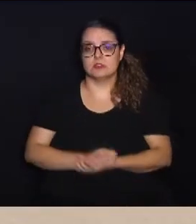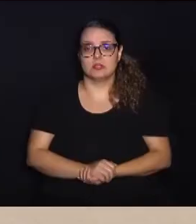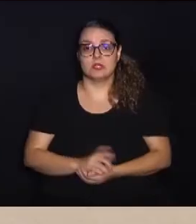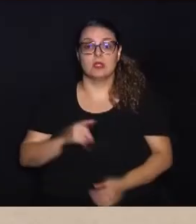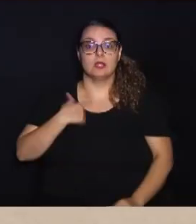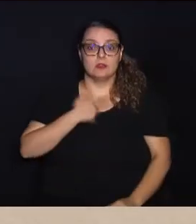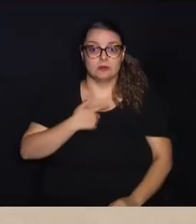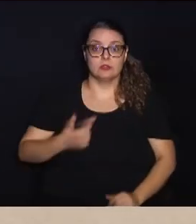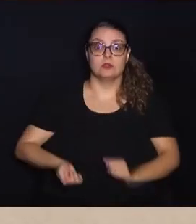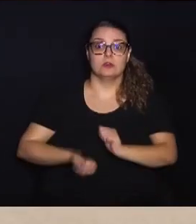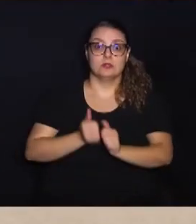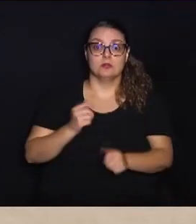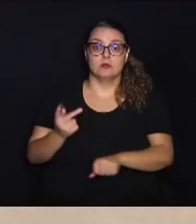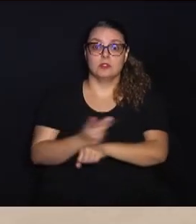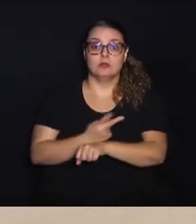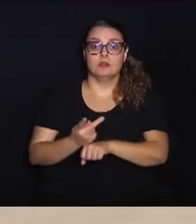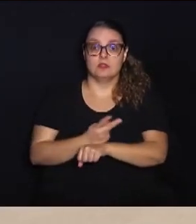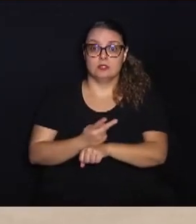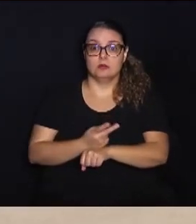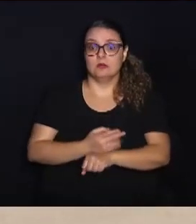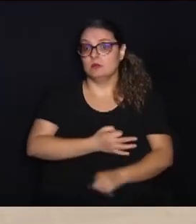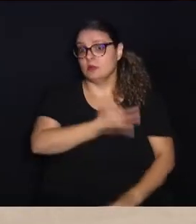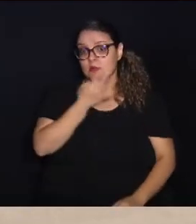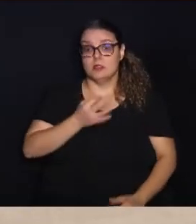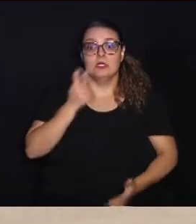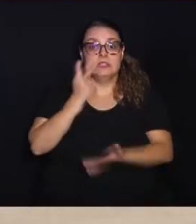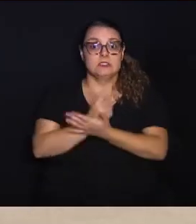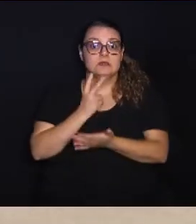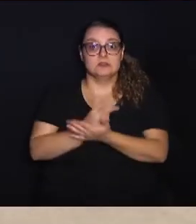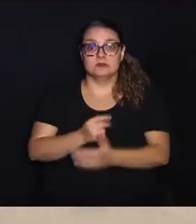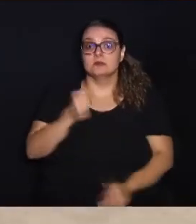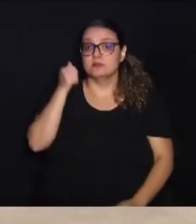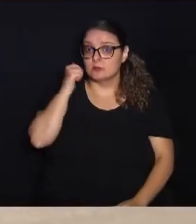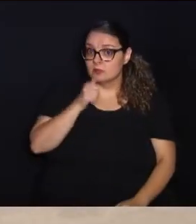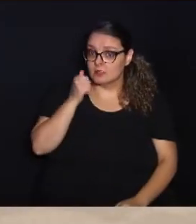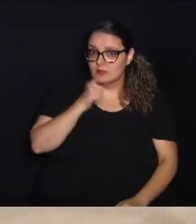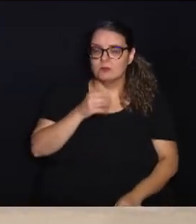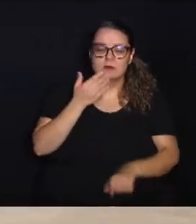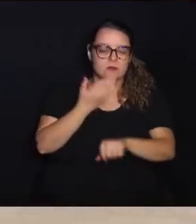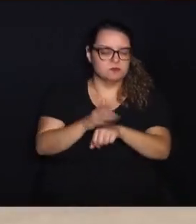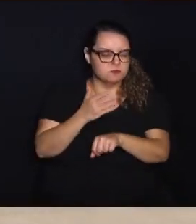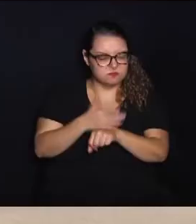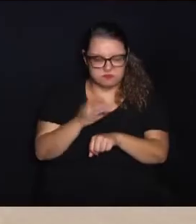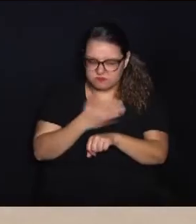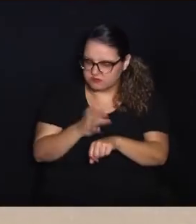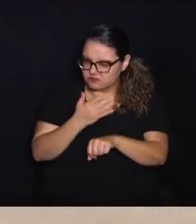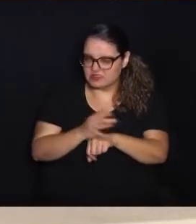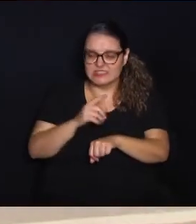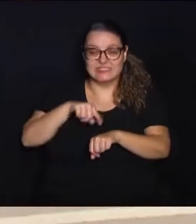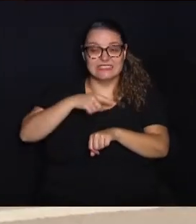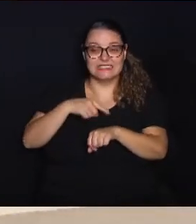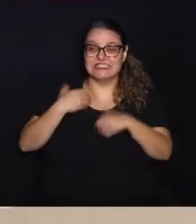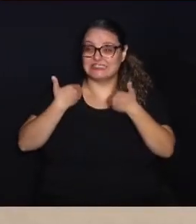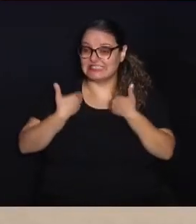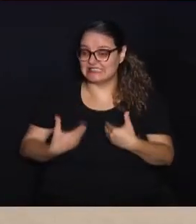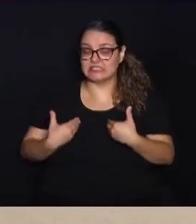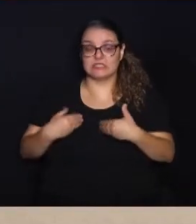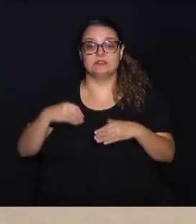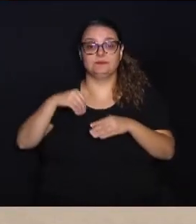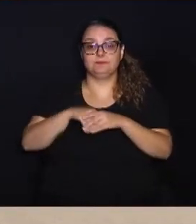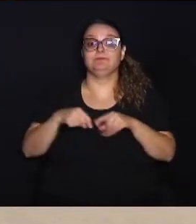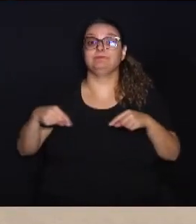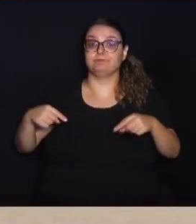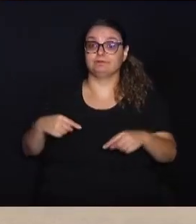início do ano até o fim do ano, com a mesma coreografia, para que elas consigam repetir e repetir e repetir de novo, para